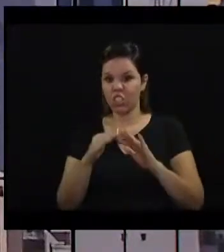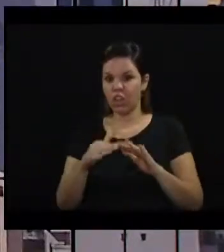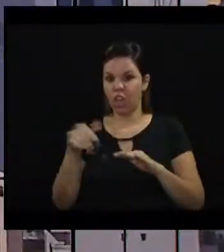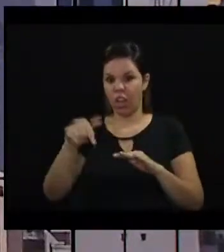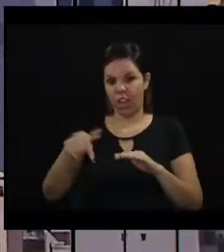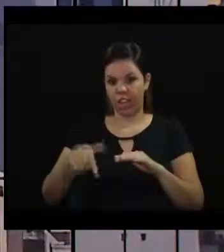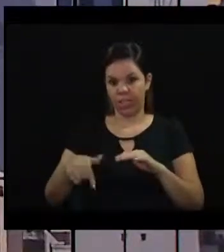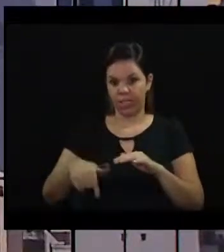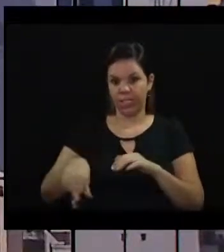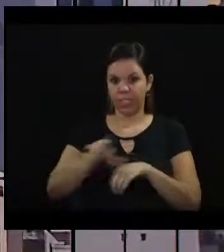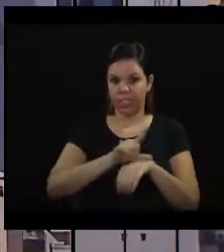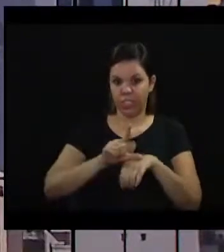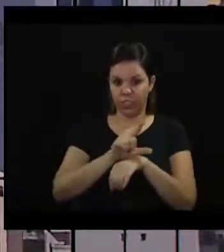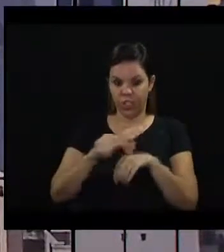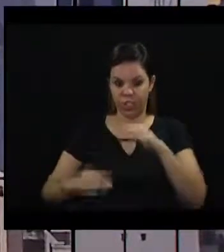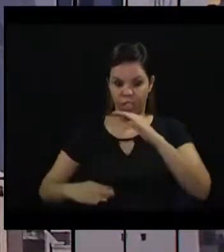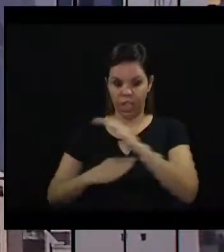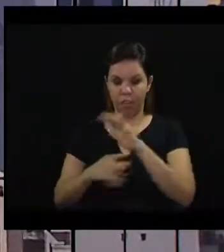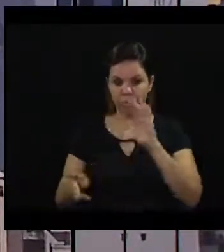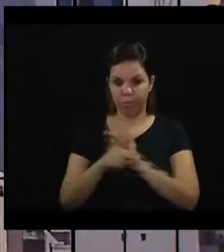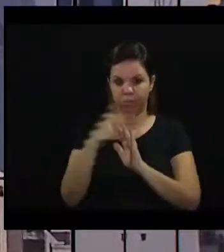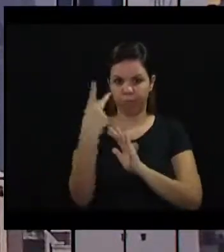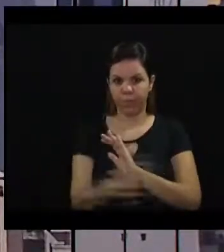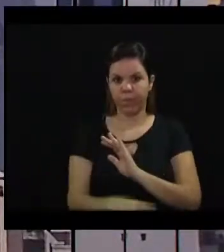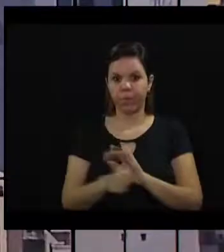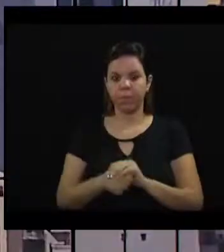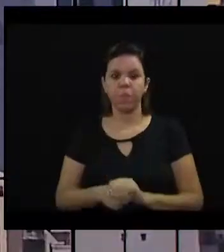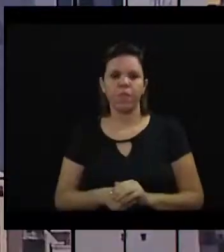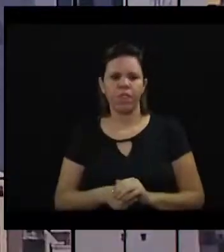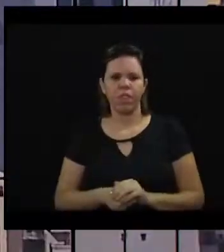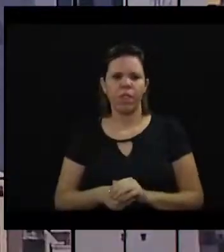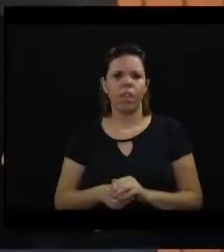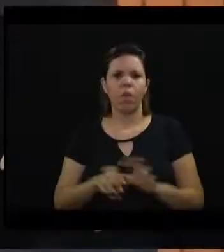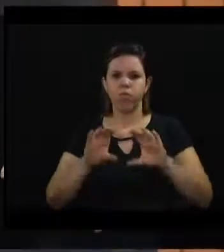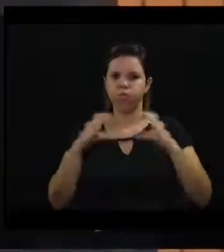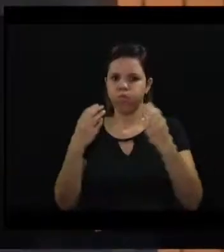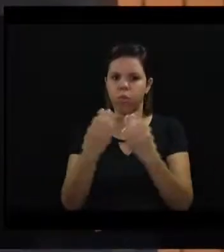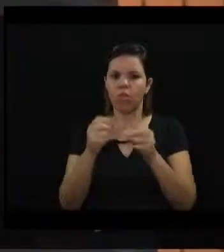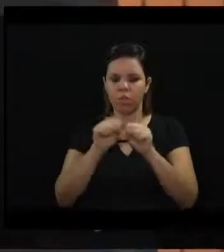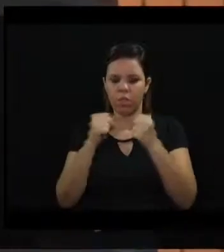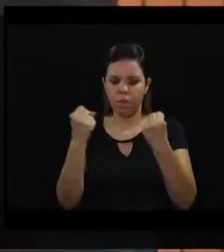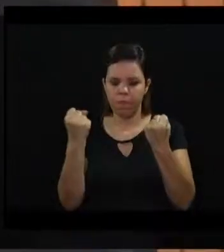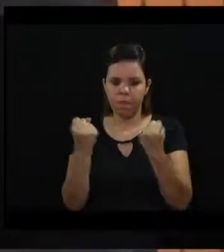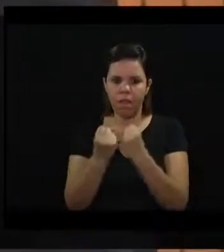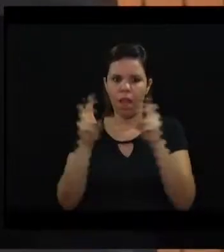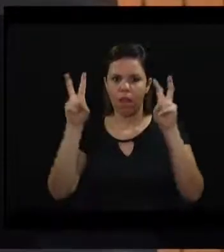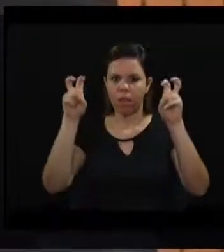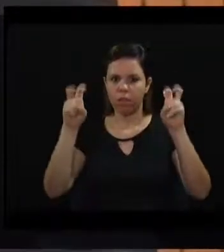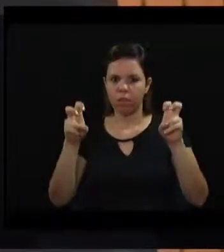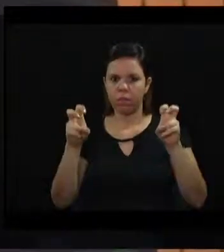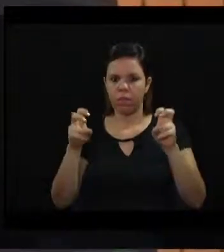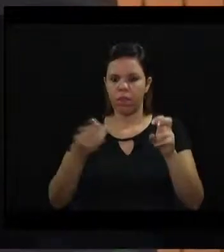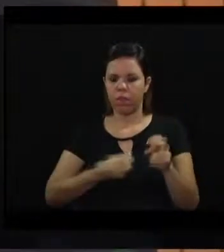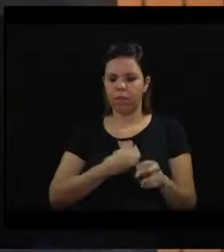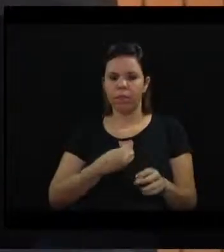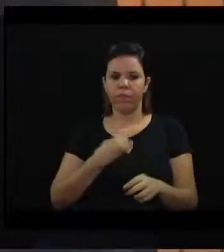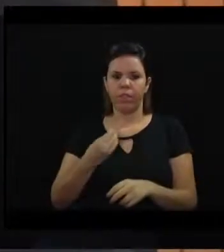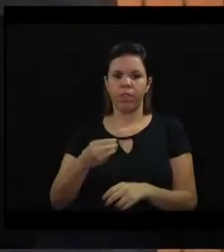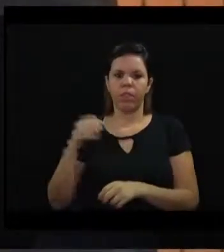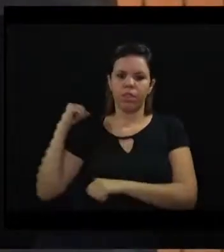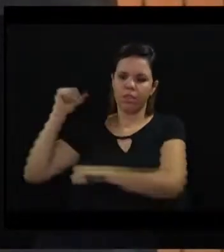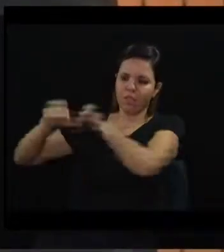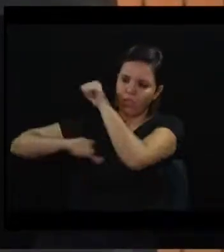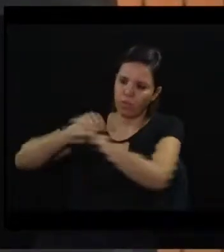aqui da Câmara promoveu um seminário com profissionais ligados ao tema. A vida me transformou há 7 anos, quando meu